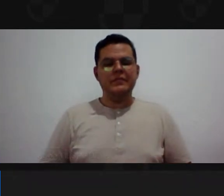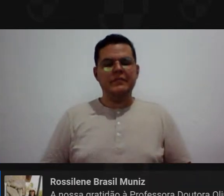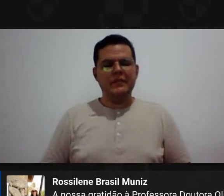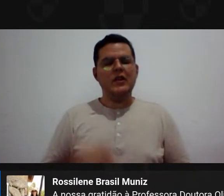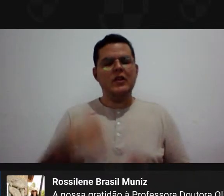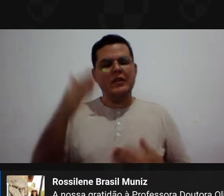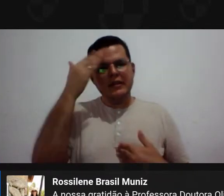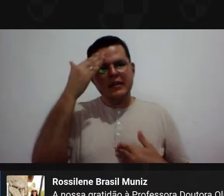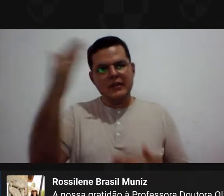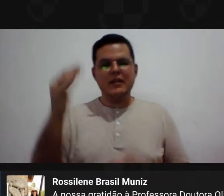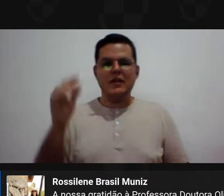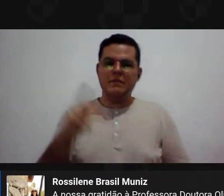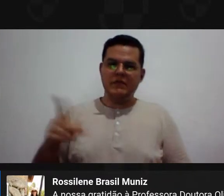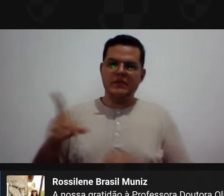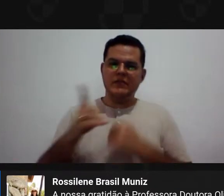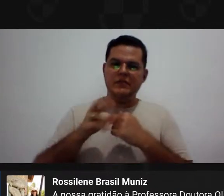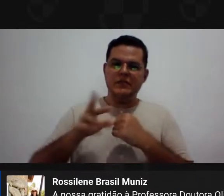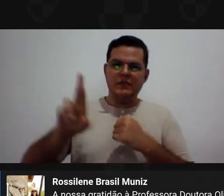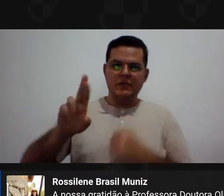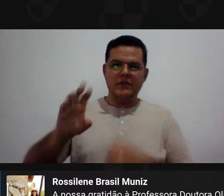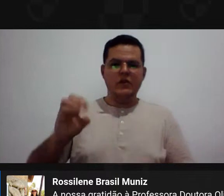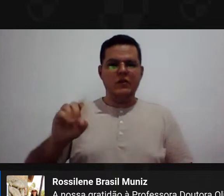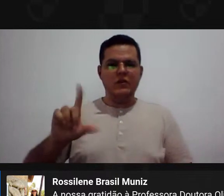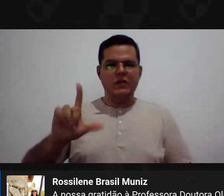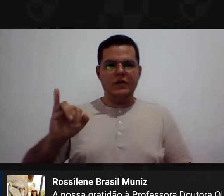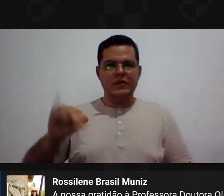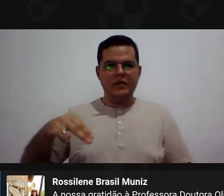Olinda Batista e a todos